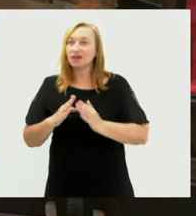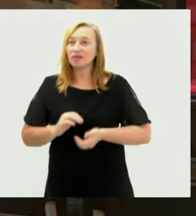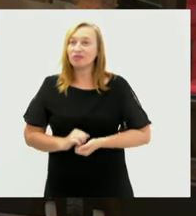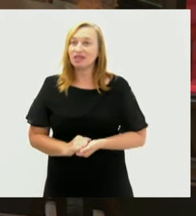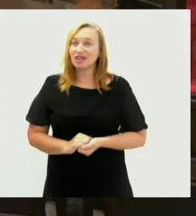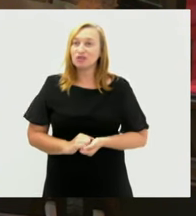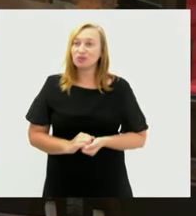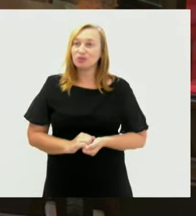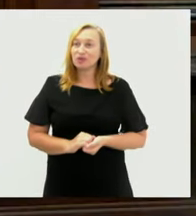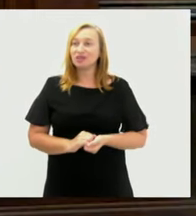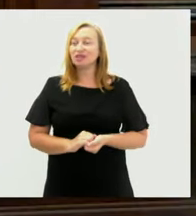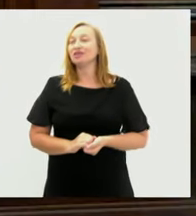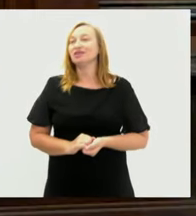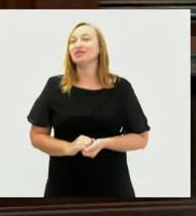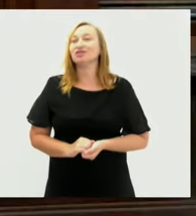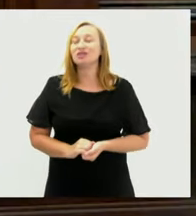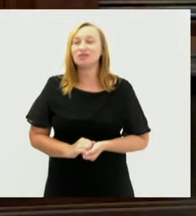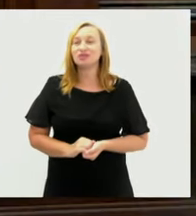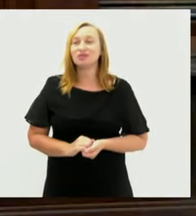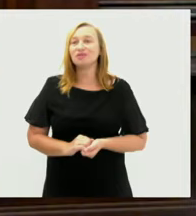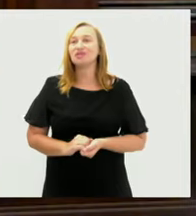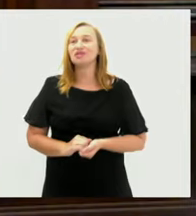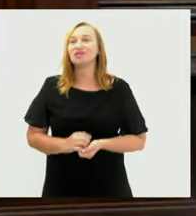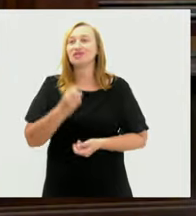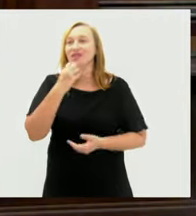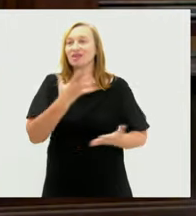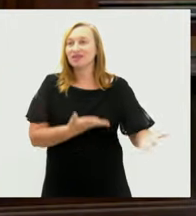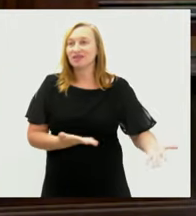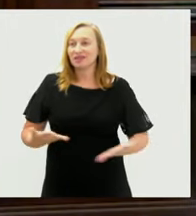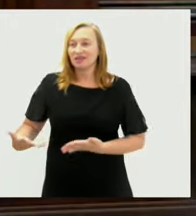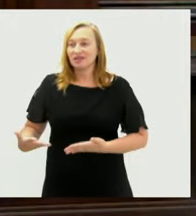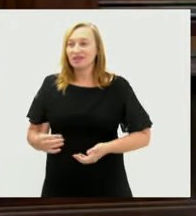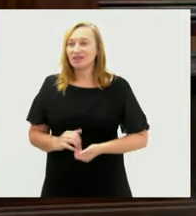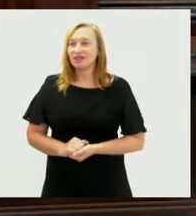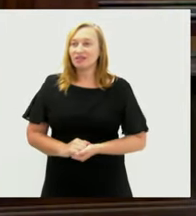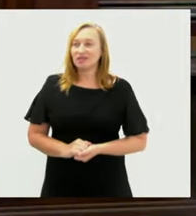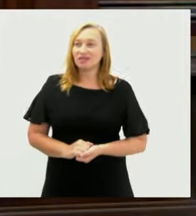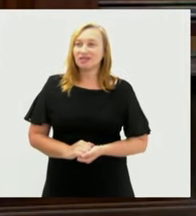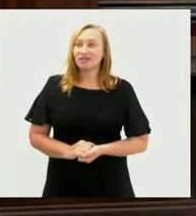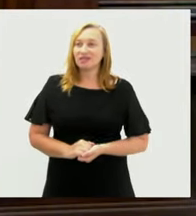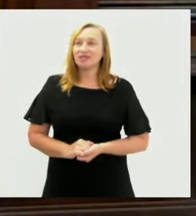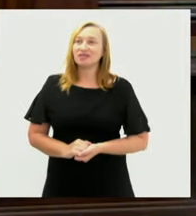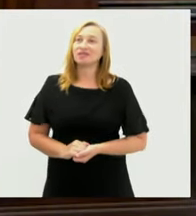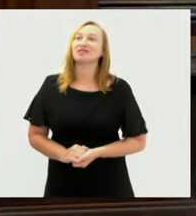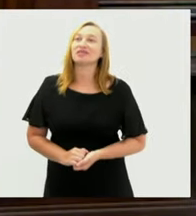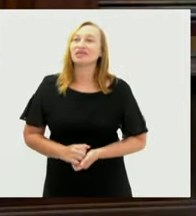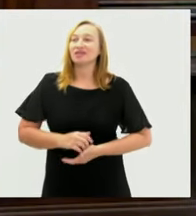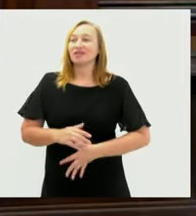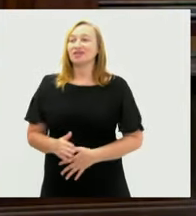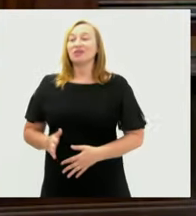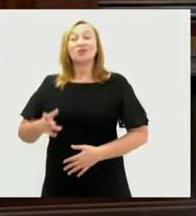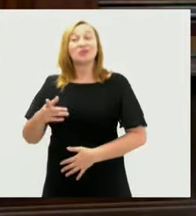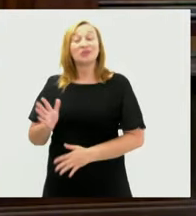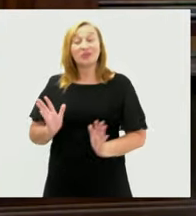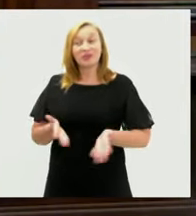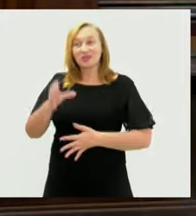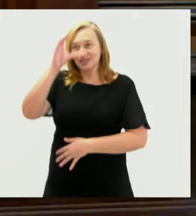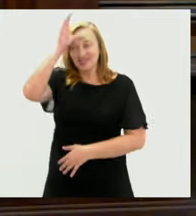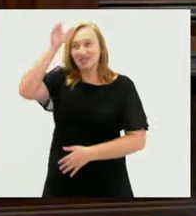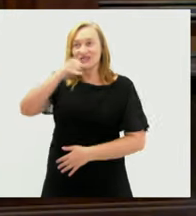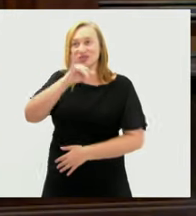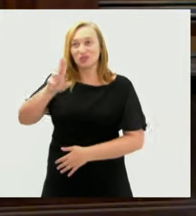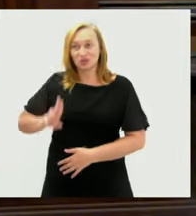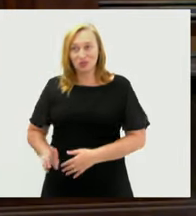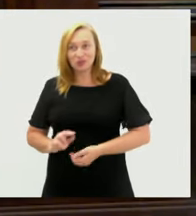gente está aqui. Então, seja bem-vindo. Tia Ju, o que me traz aqui hoje é exatamente